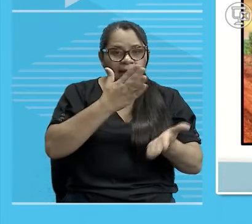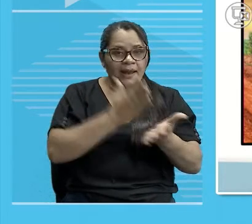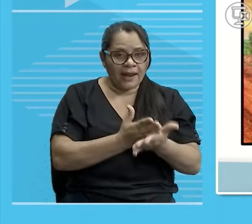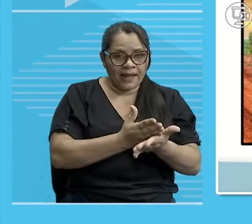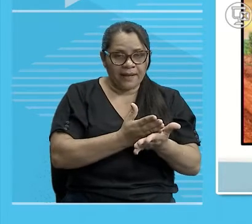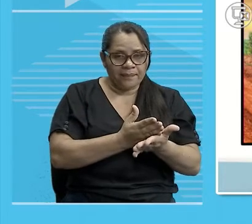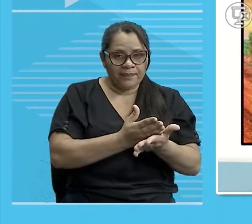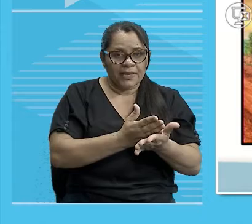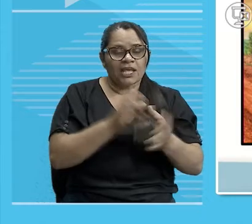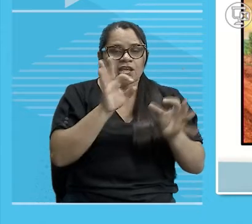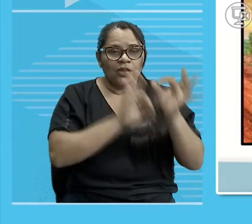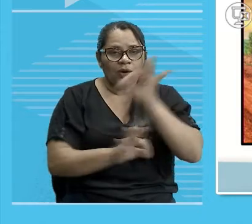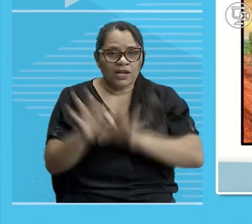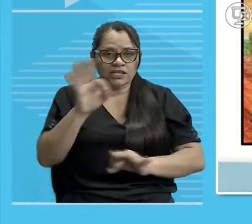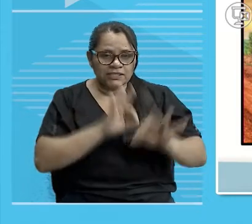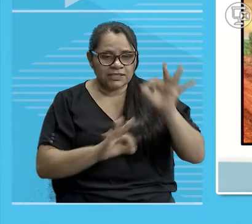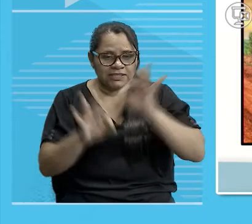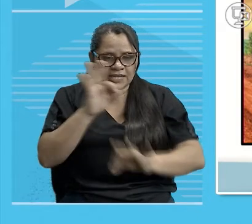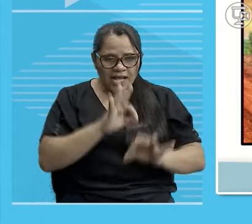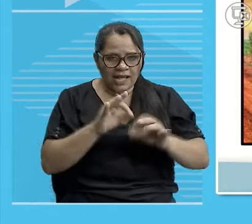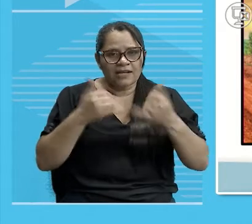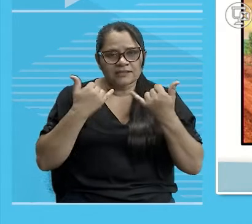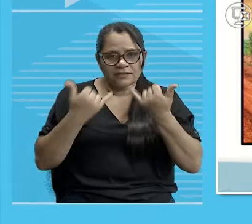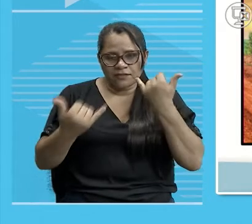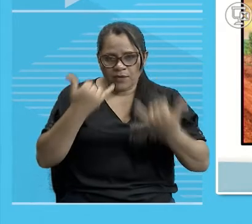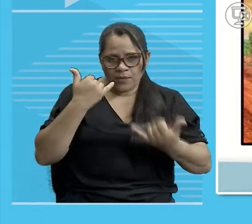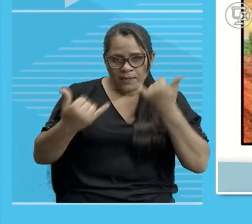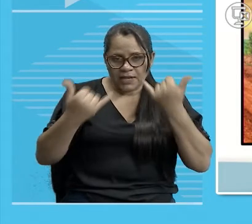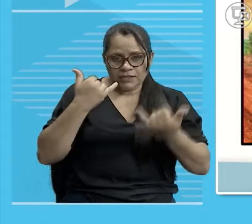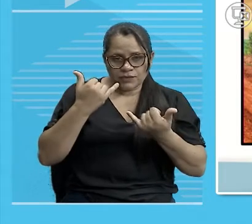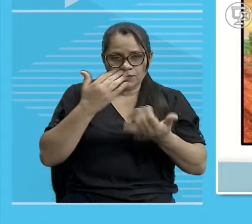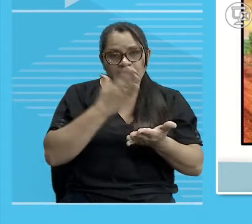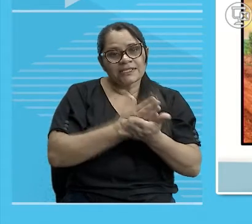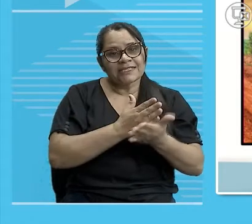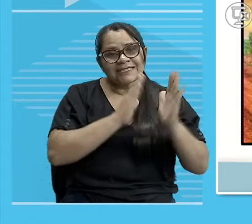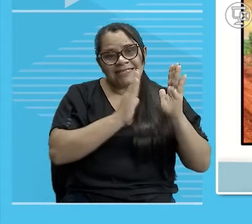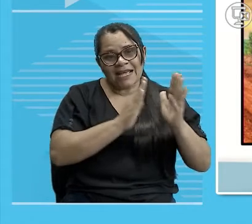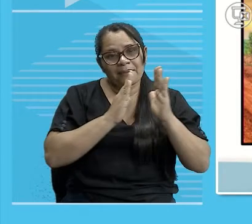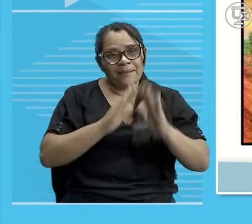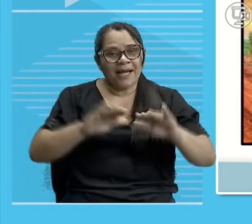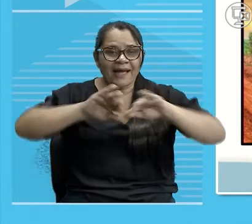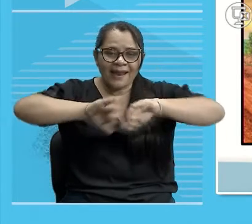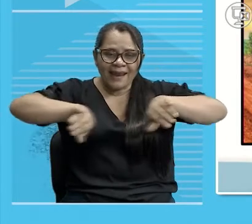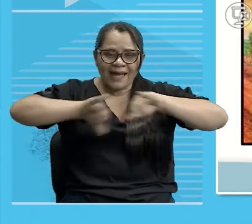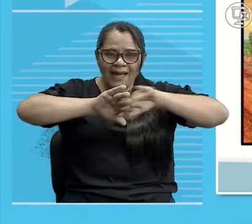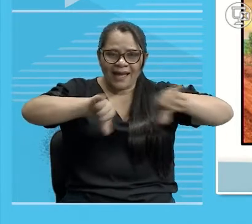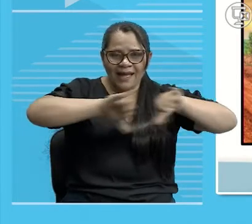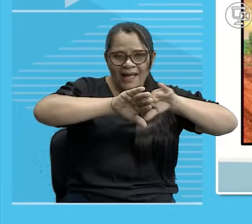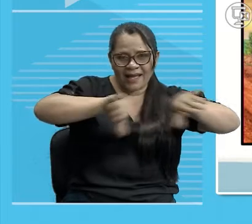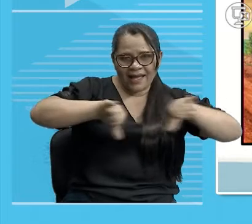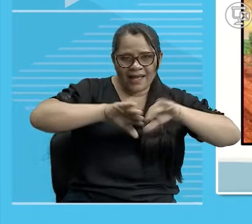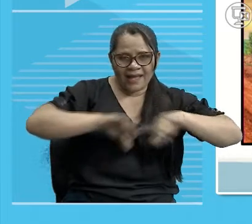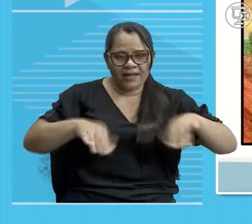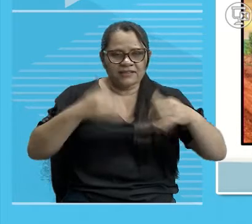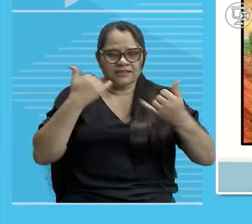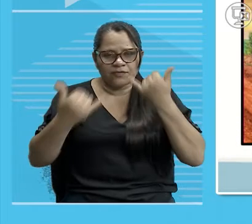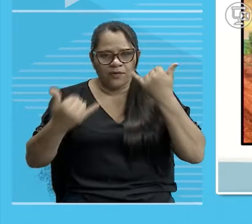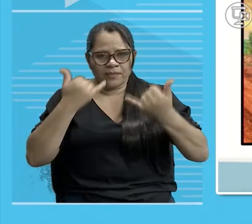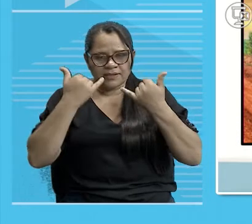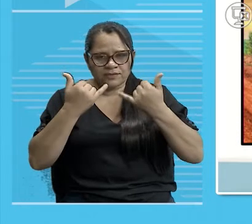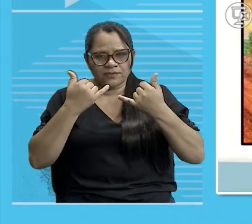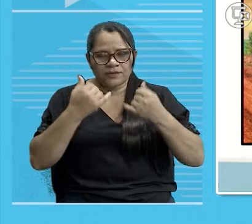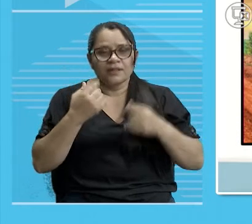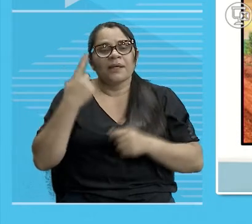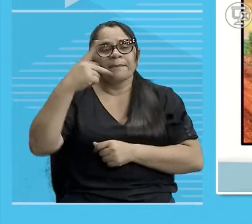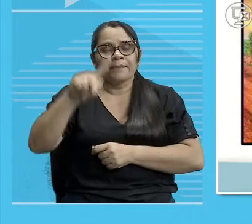aqui é parente aqui é conhecido o engenheiro de dados faz isso mas em termos de